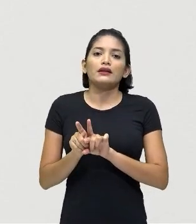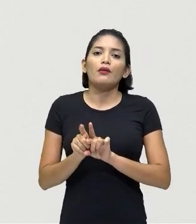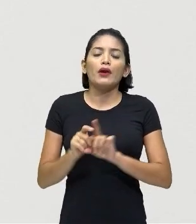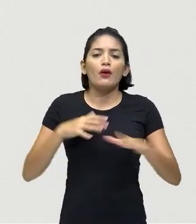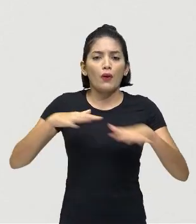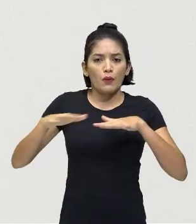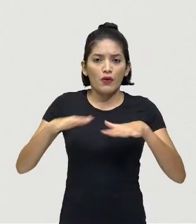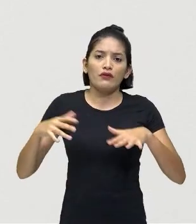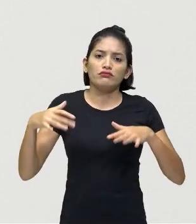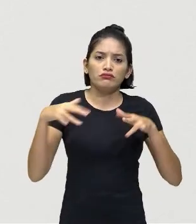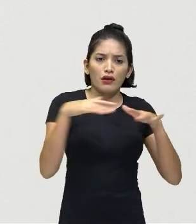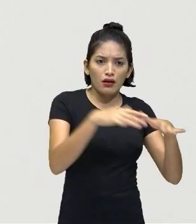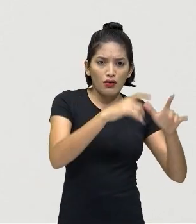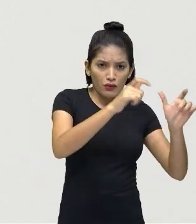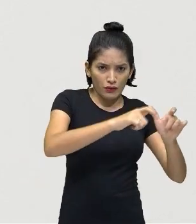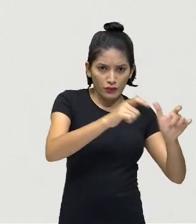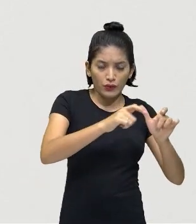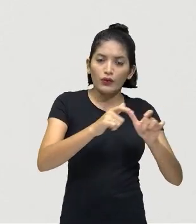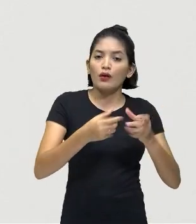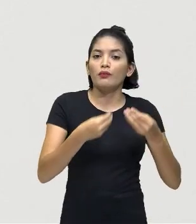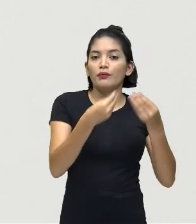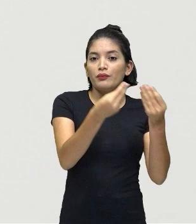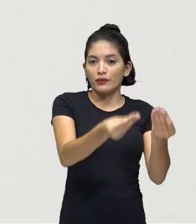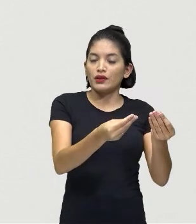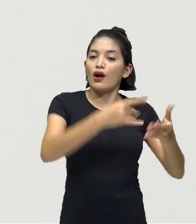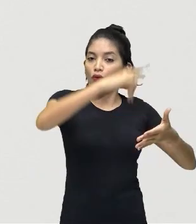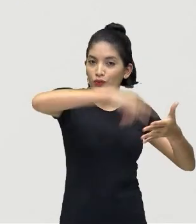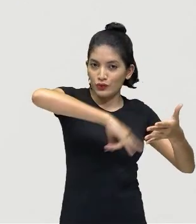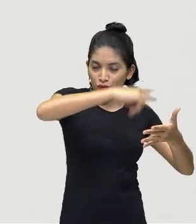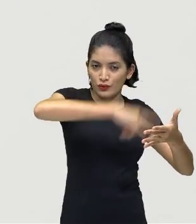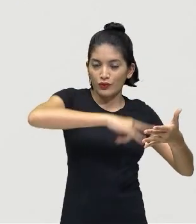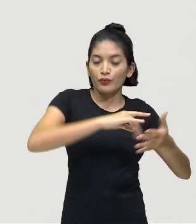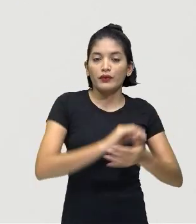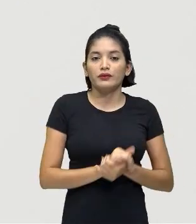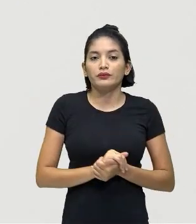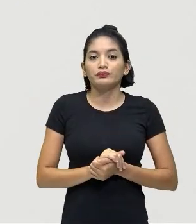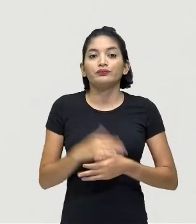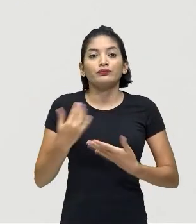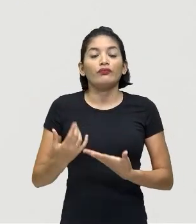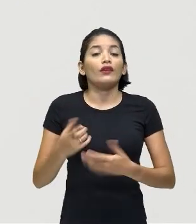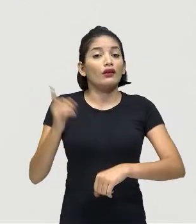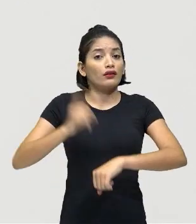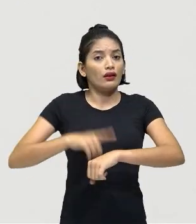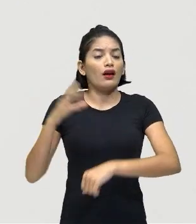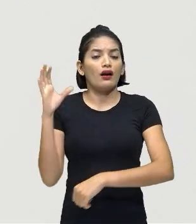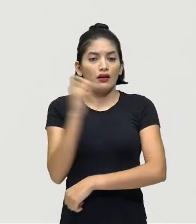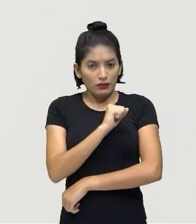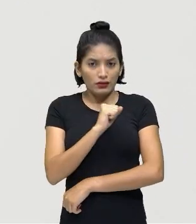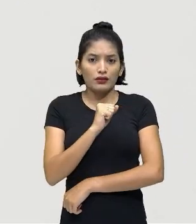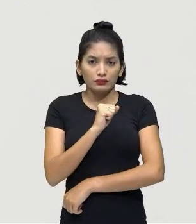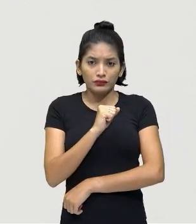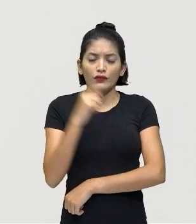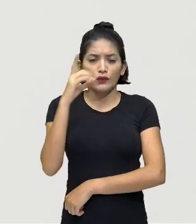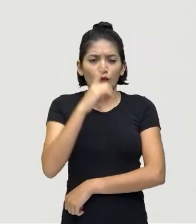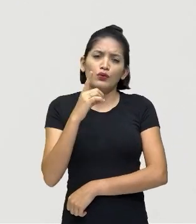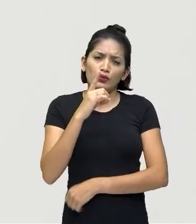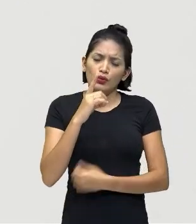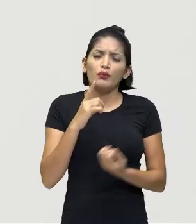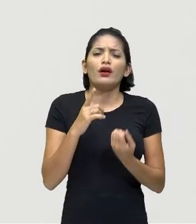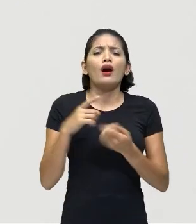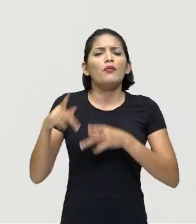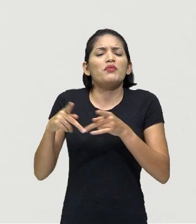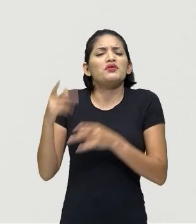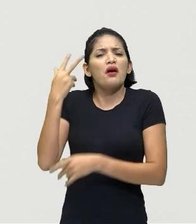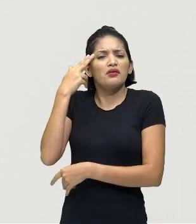até o Palácio de Inverno, para entregar uma pauta. Ou seja, logo de imediato, lá no Domingo Sangrento, a população foi de